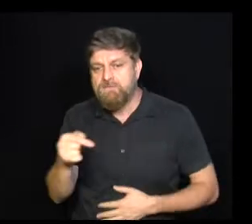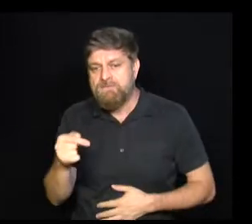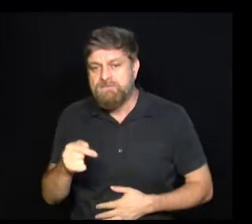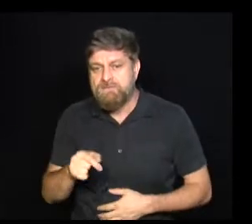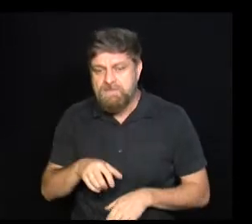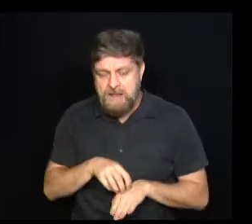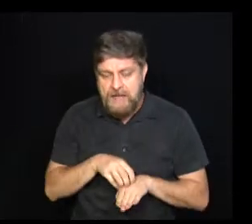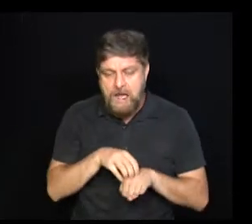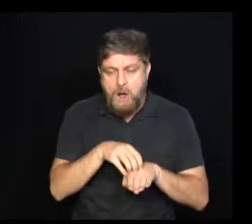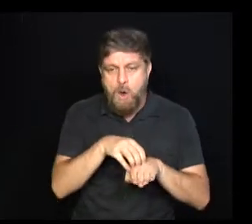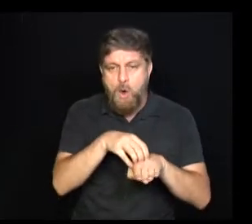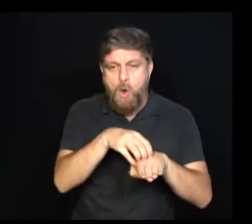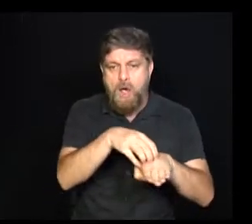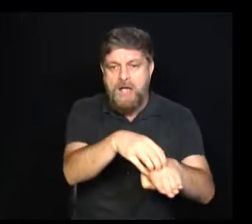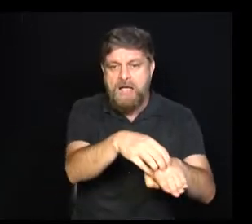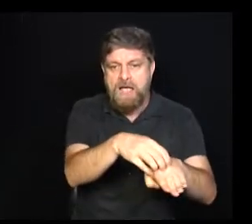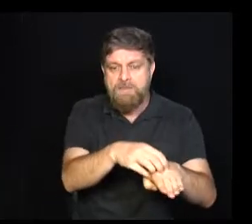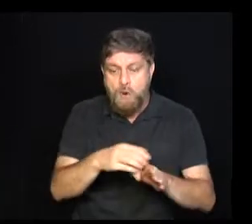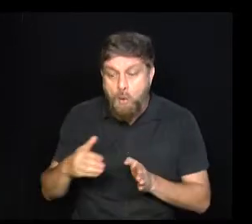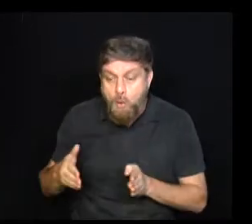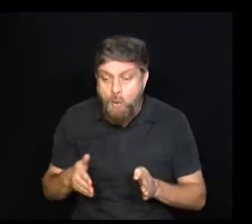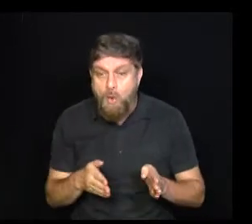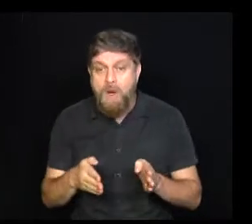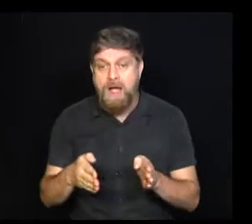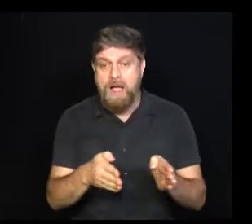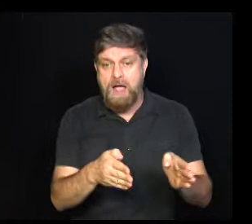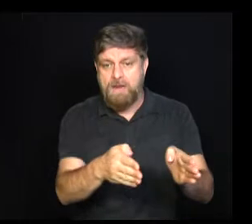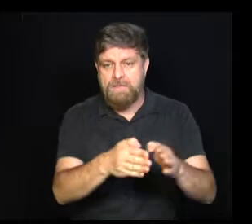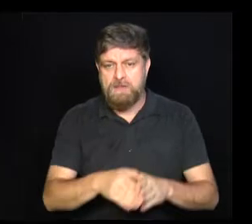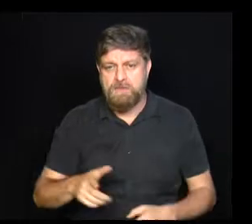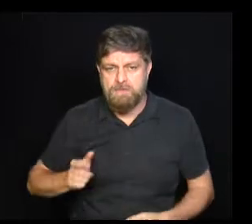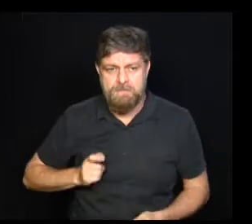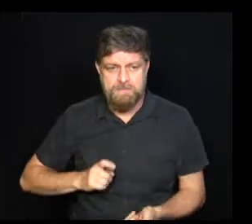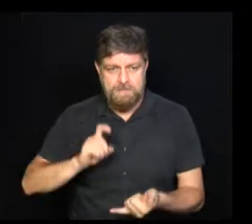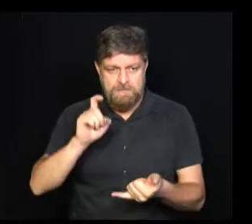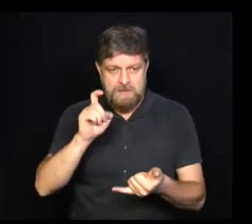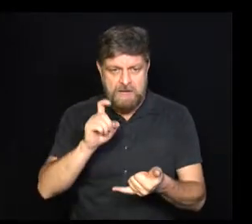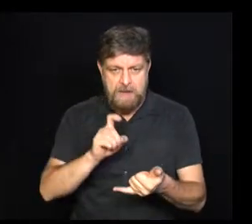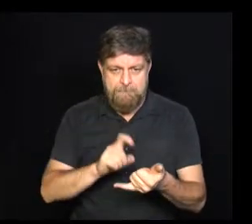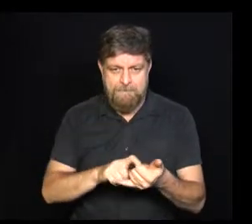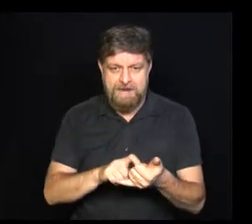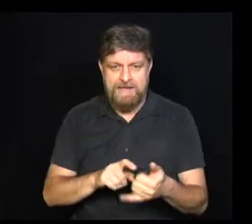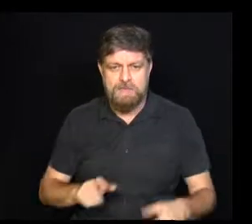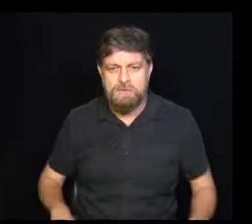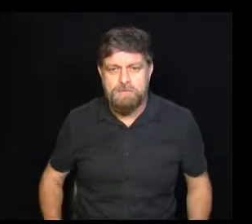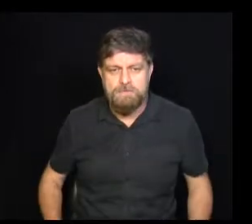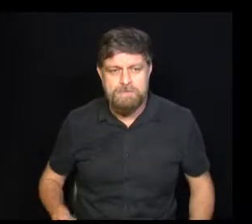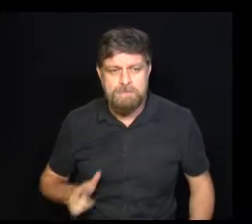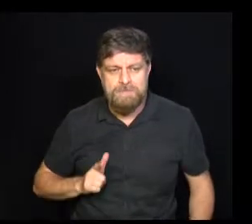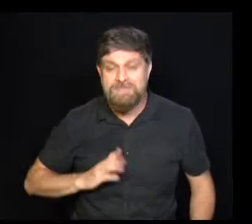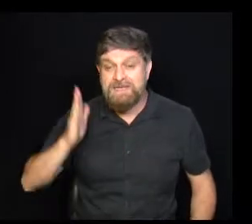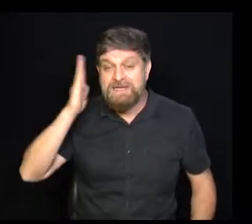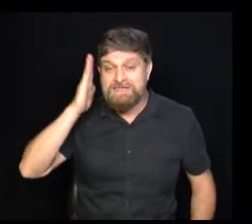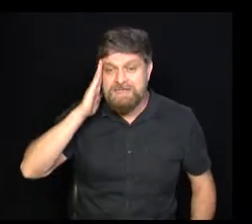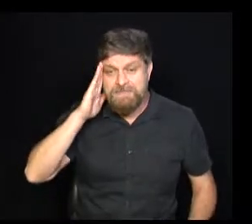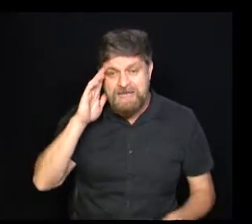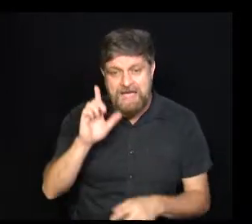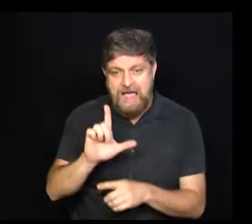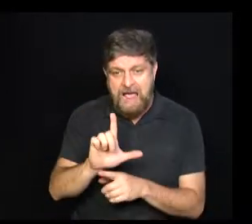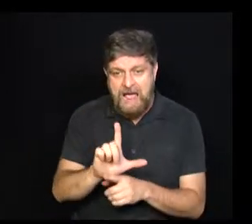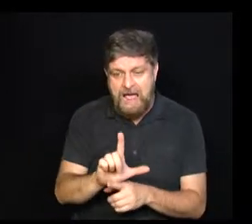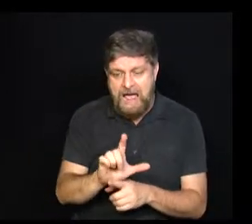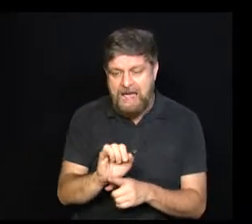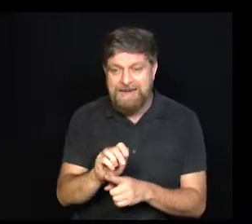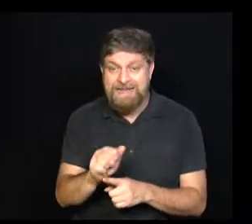de trajeto, no ônibus em que eu estou. Então, eu aperto o botão referente à linha, né, ele tem um